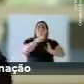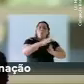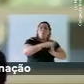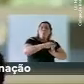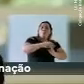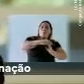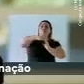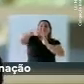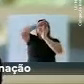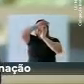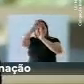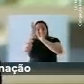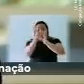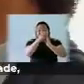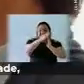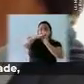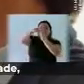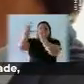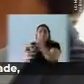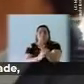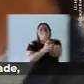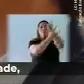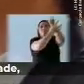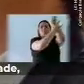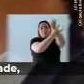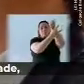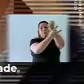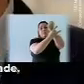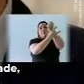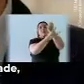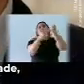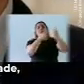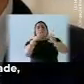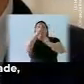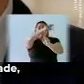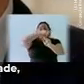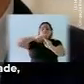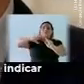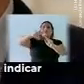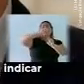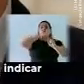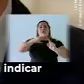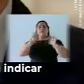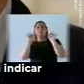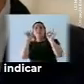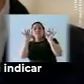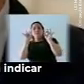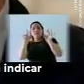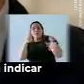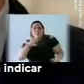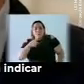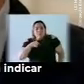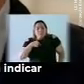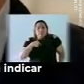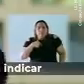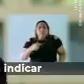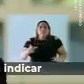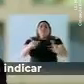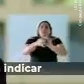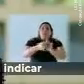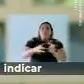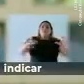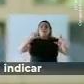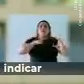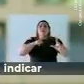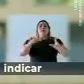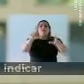para conduzir essa nação a um porto seguro, ouvindo a toda a sociedade, em especial, aqueles que eu terei